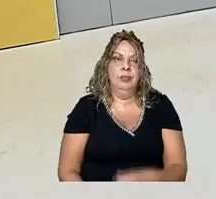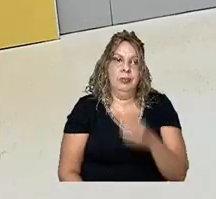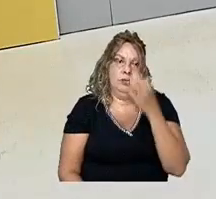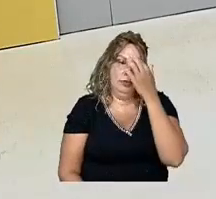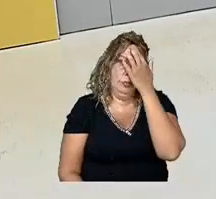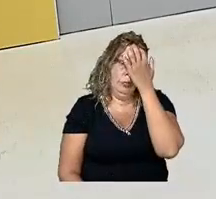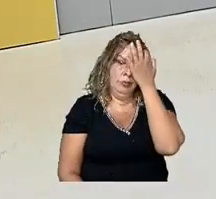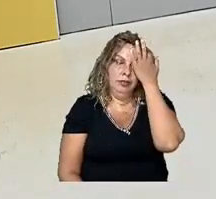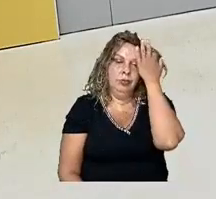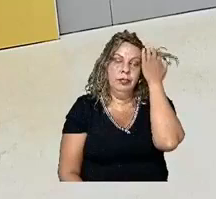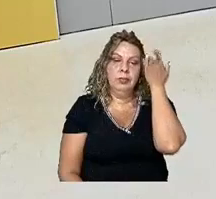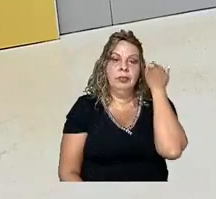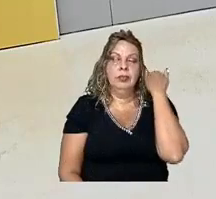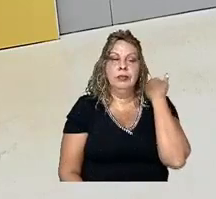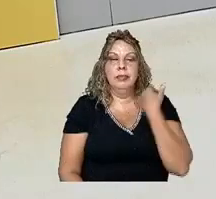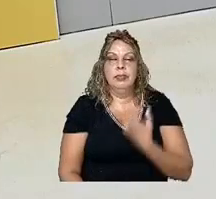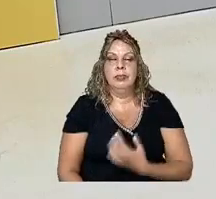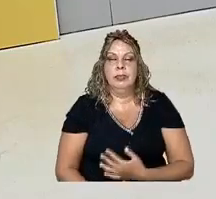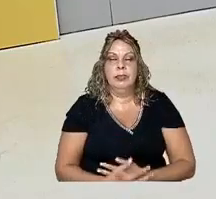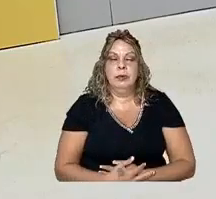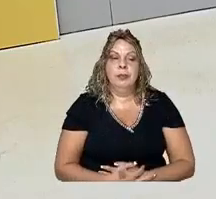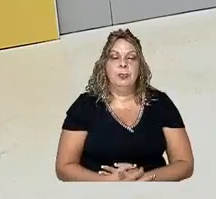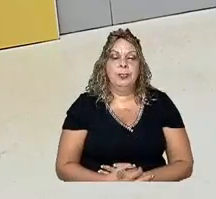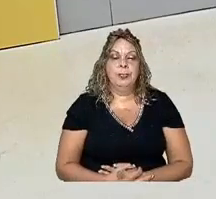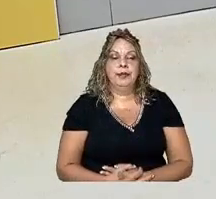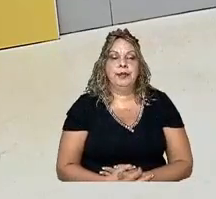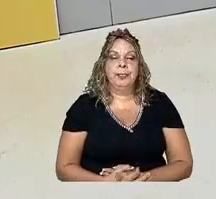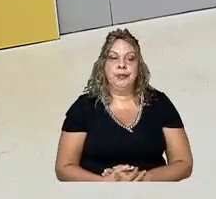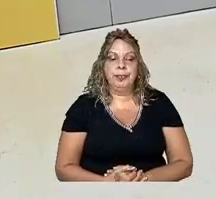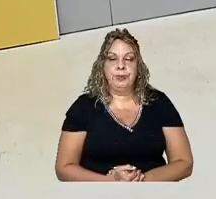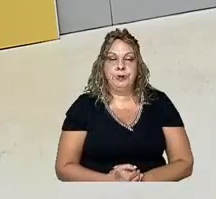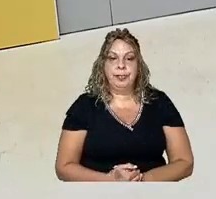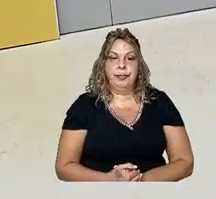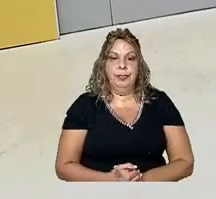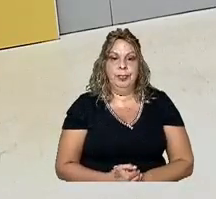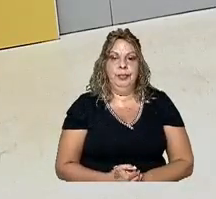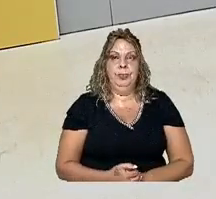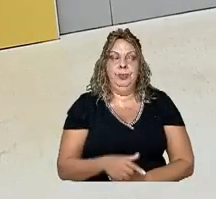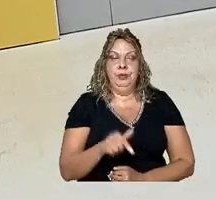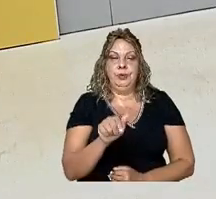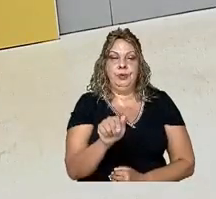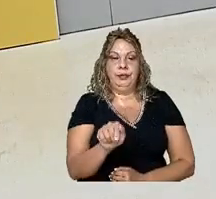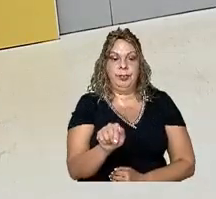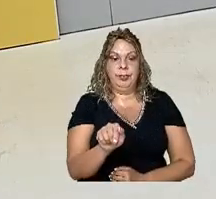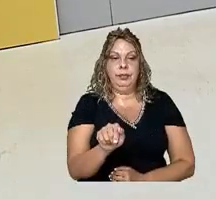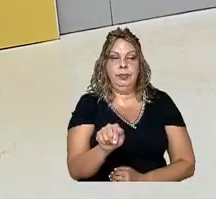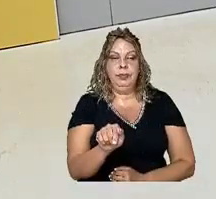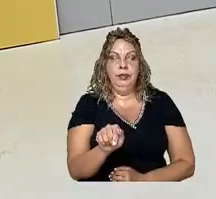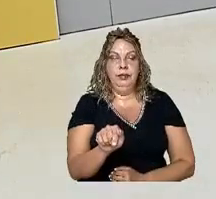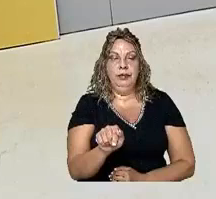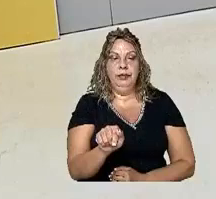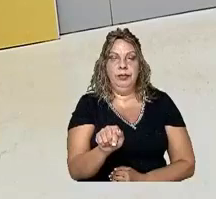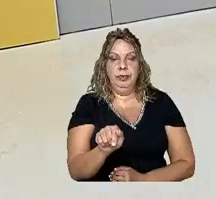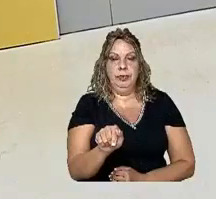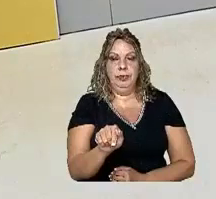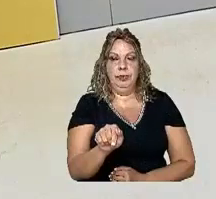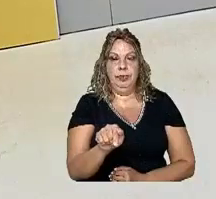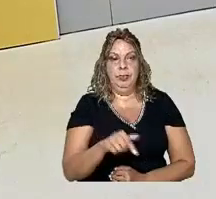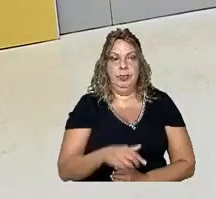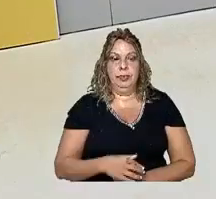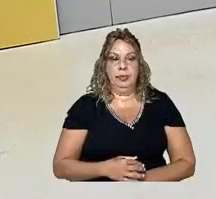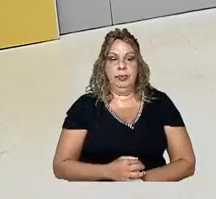22, 22. Já subiu 22, sobe também número 7. Número